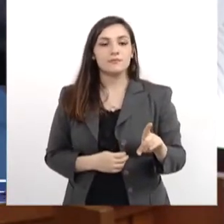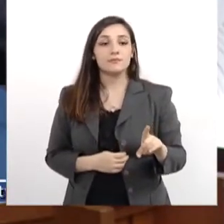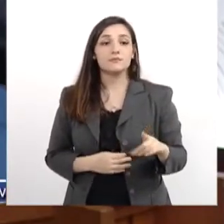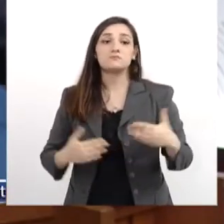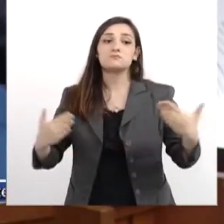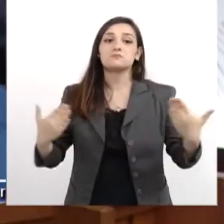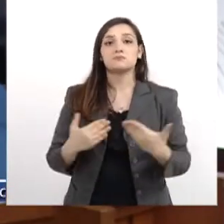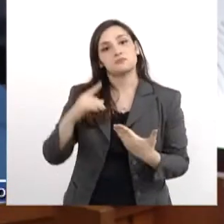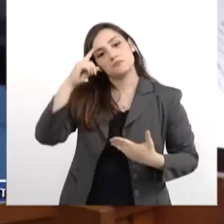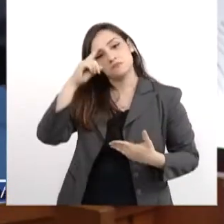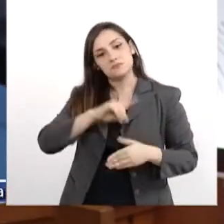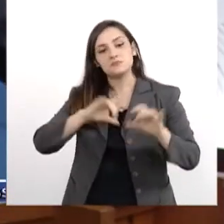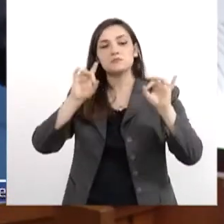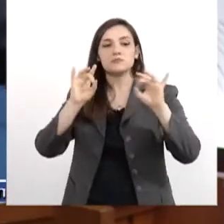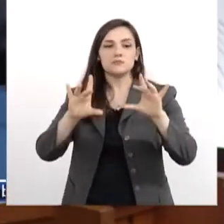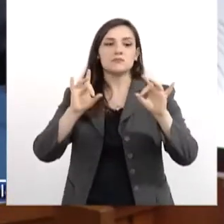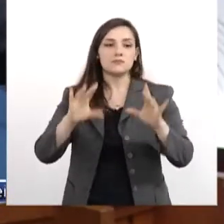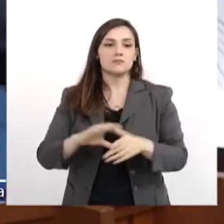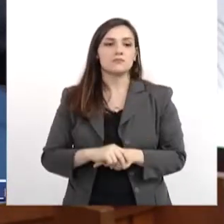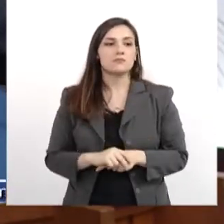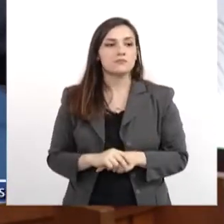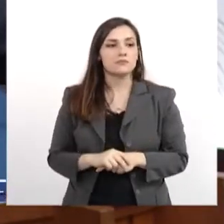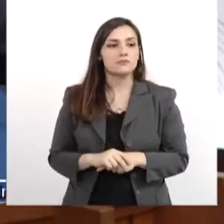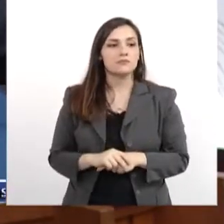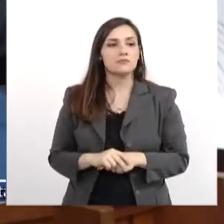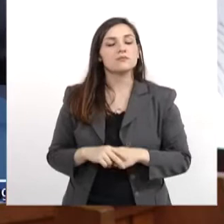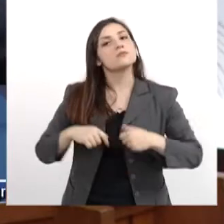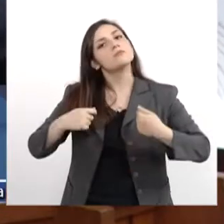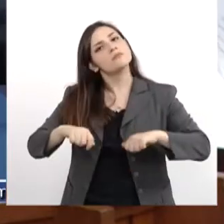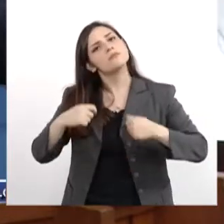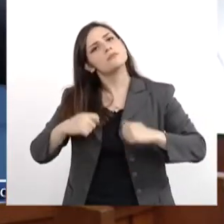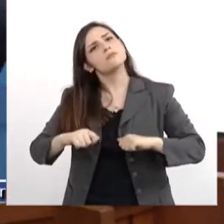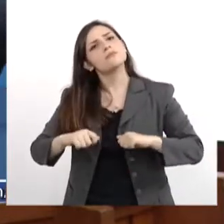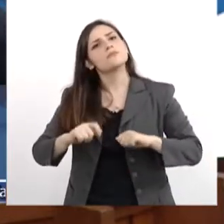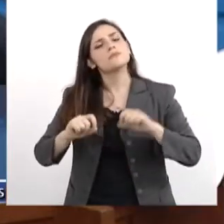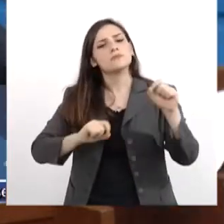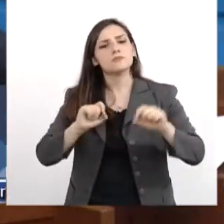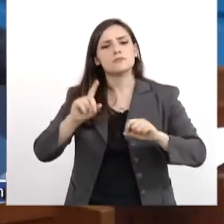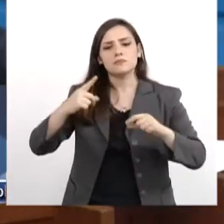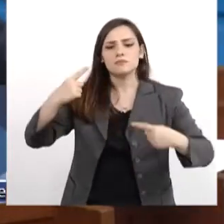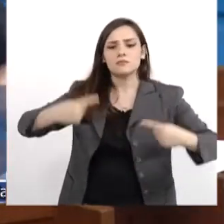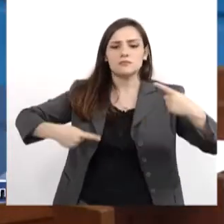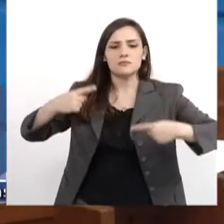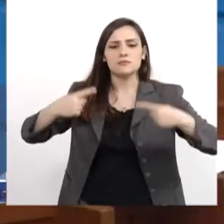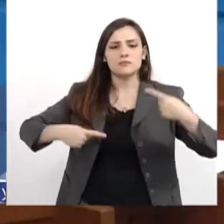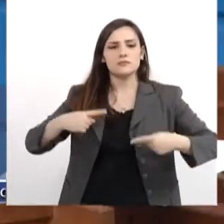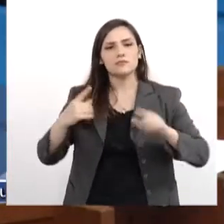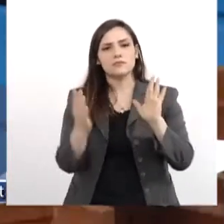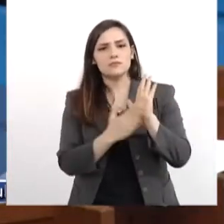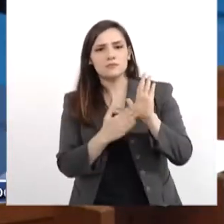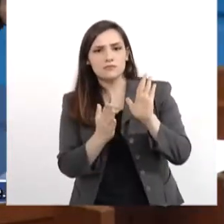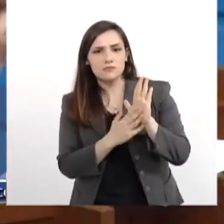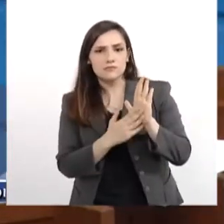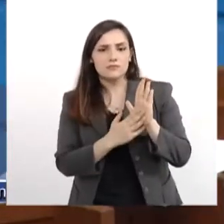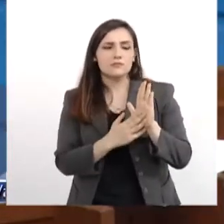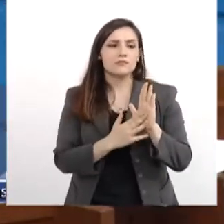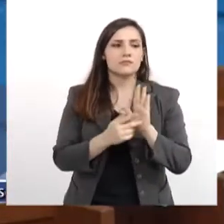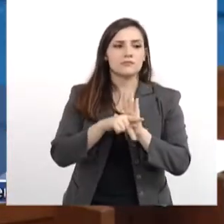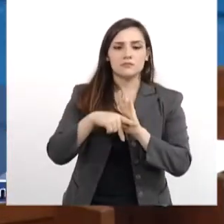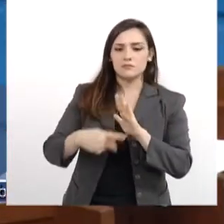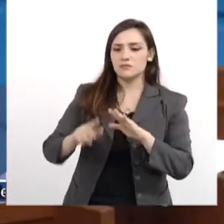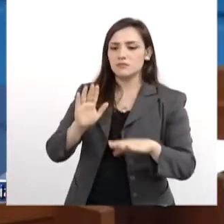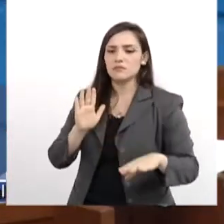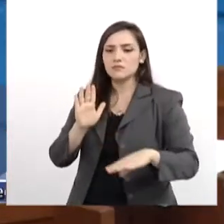neste dia em que nós deveríamos estar discutindo propostas